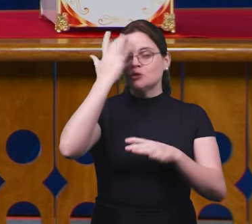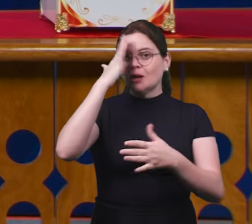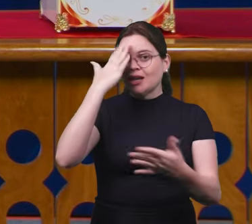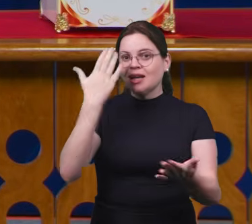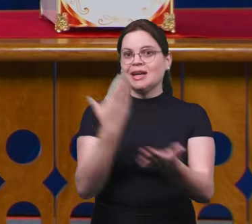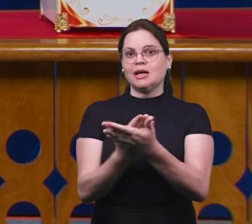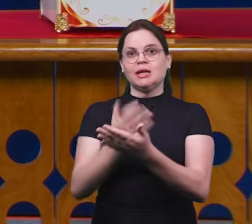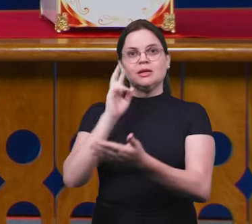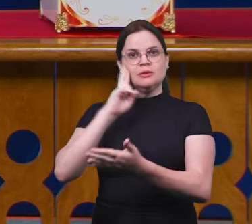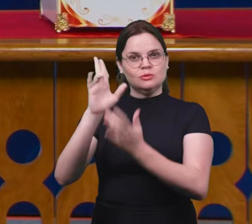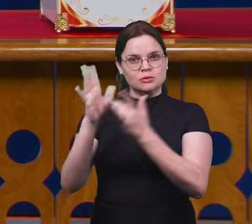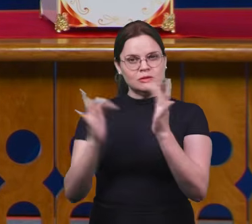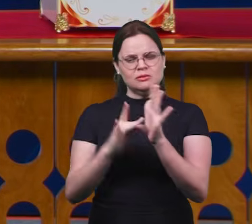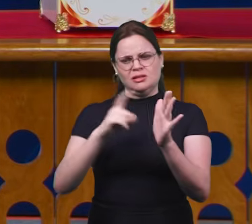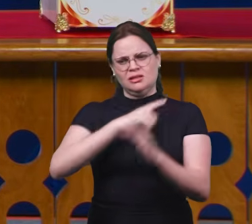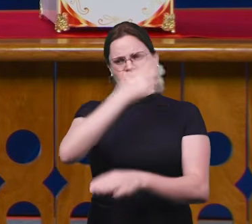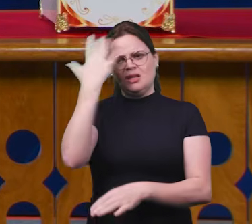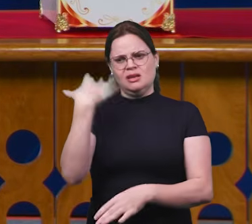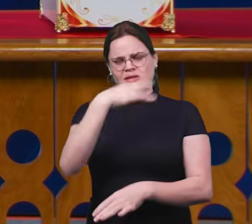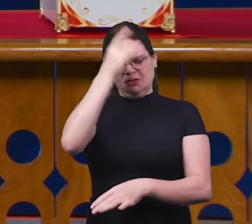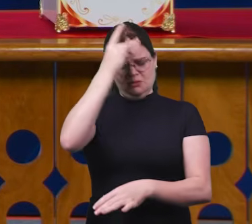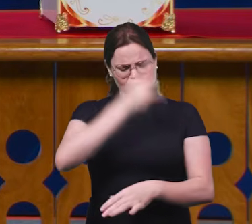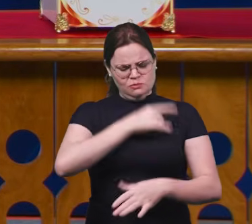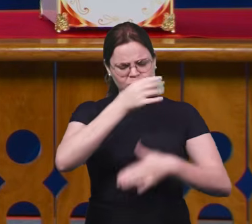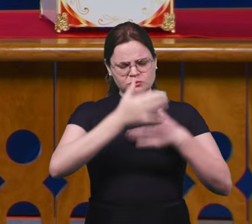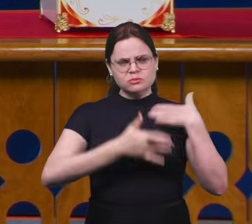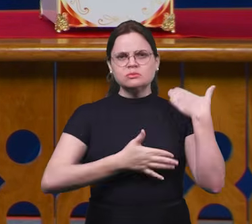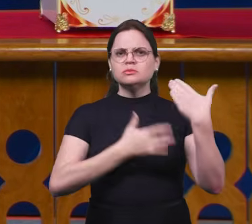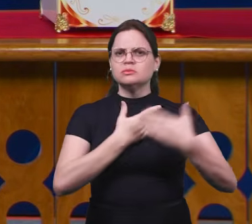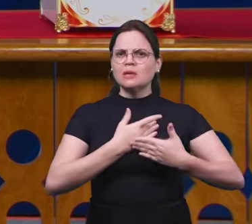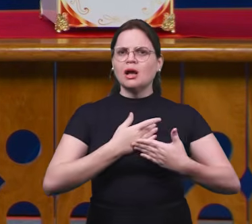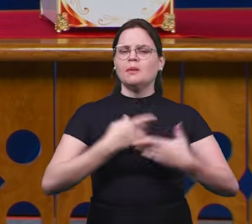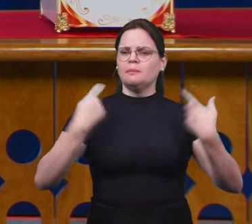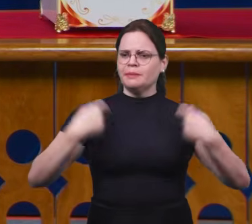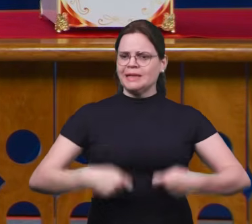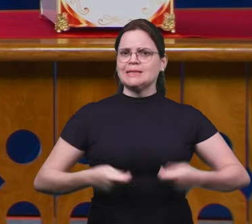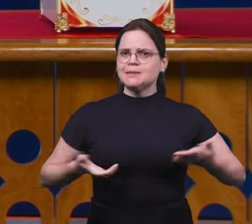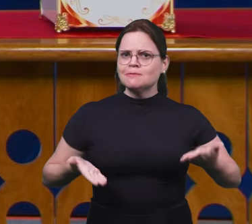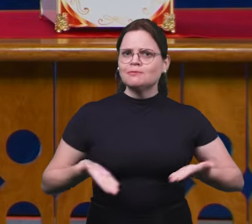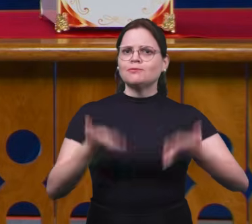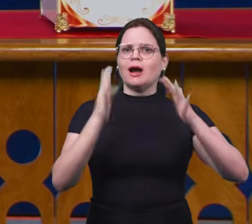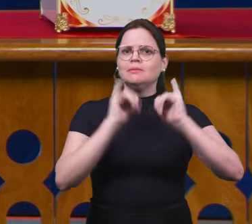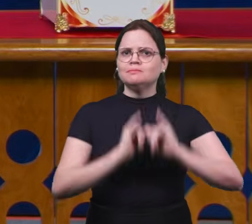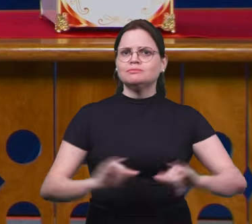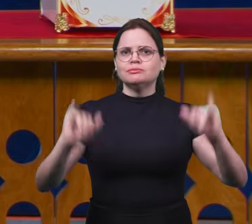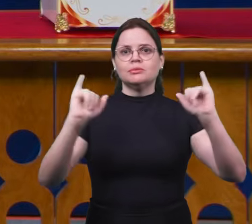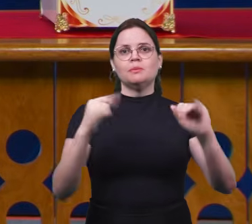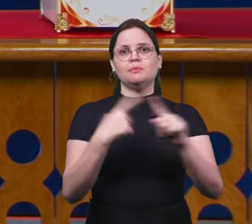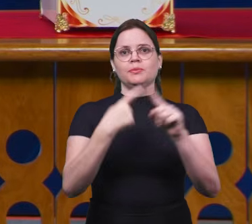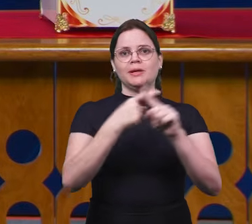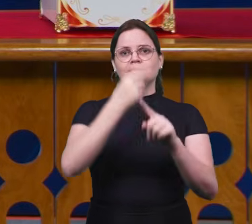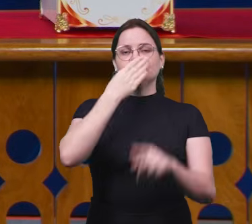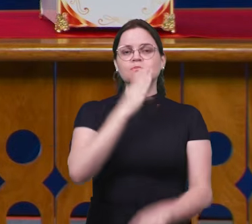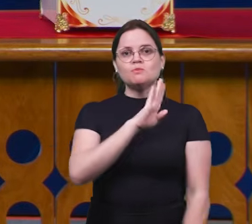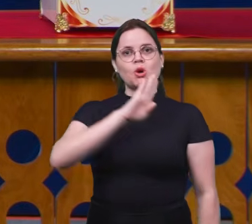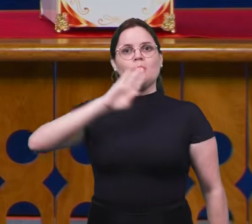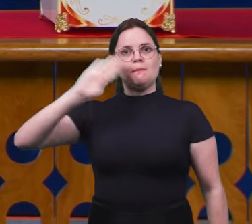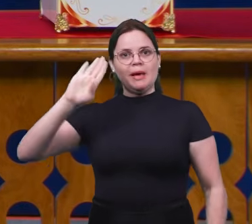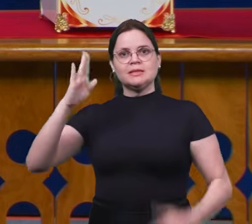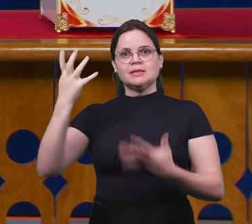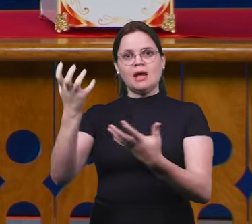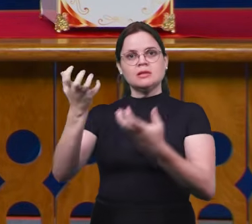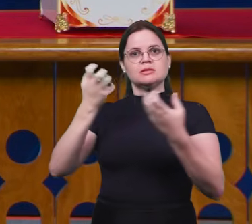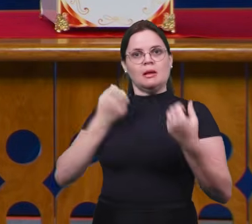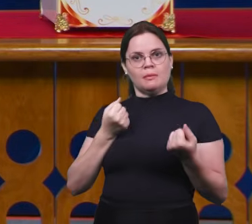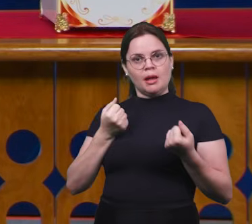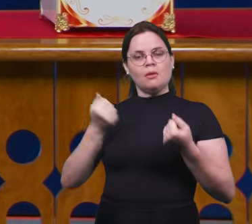Senhor, todo aquele que é cheio do Espírito Santo, todo aquele que recebeu essa promessa. O Senhor